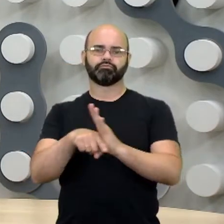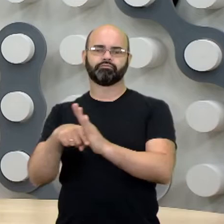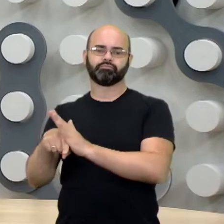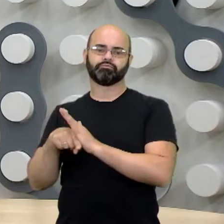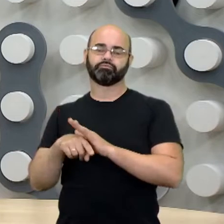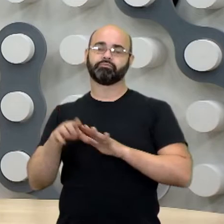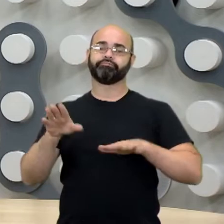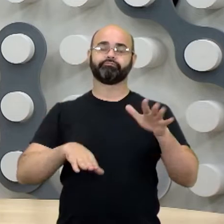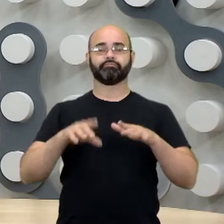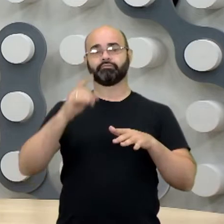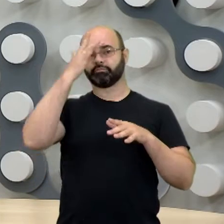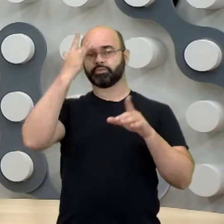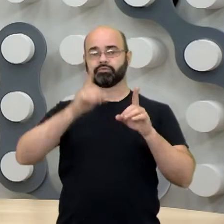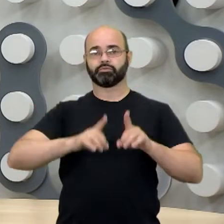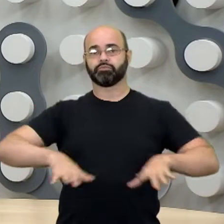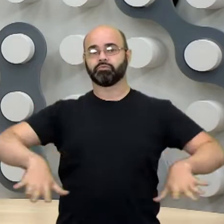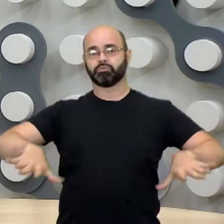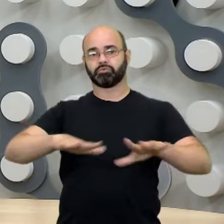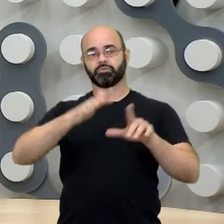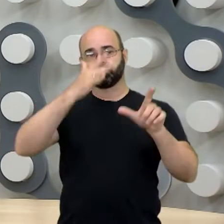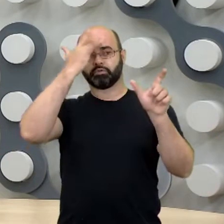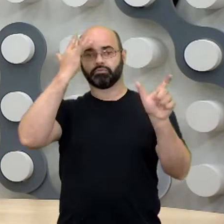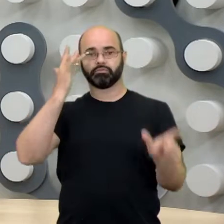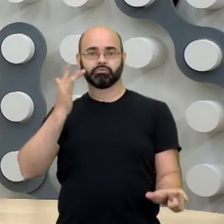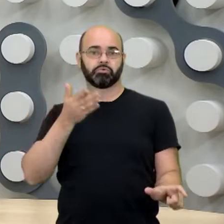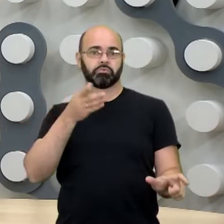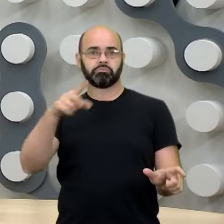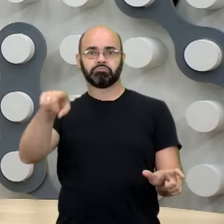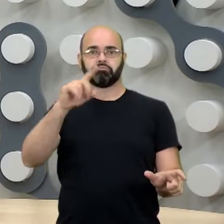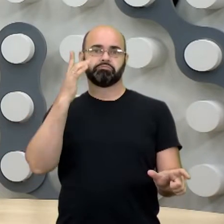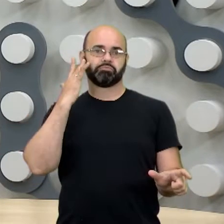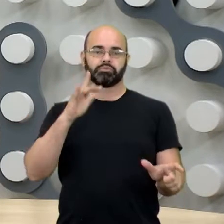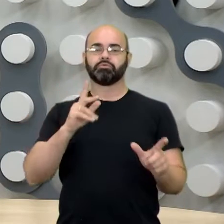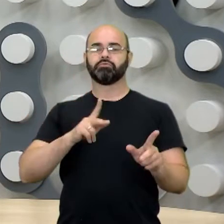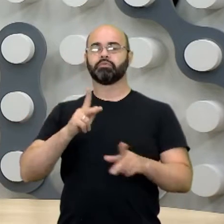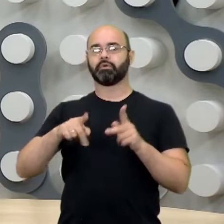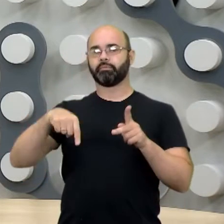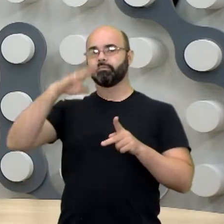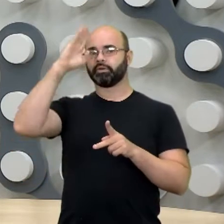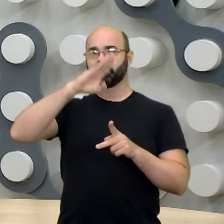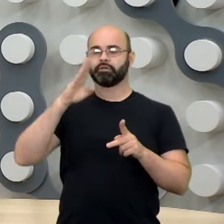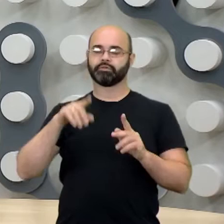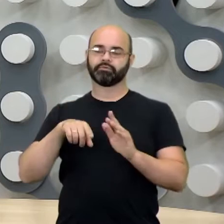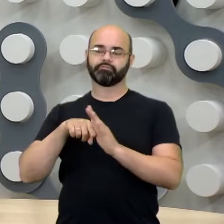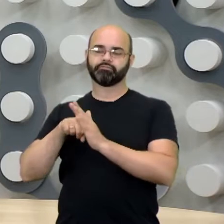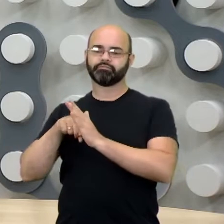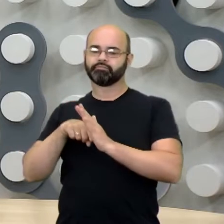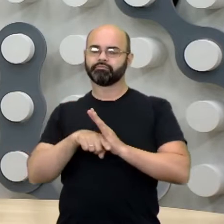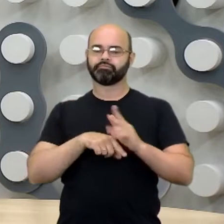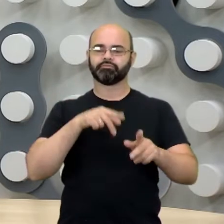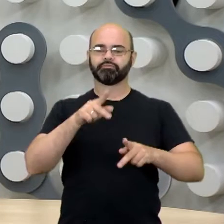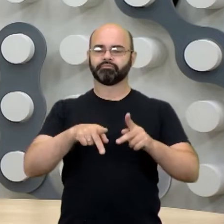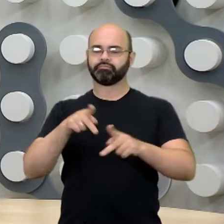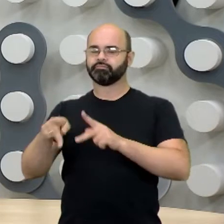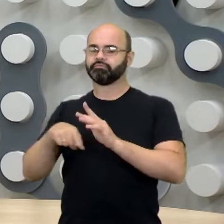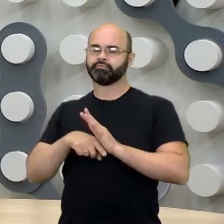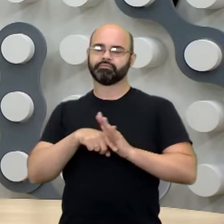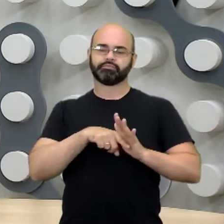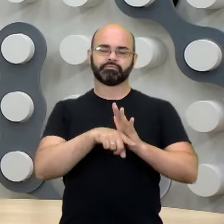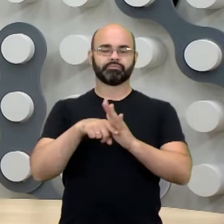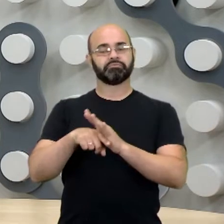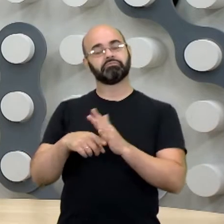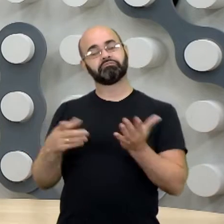aí um demógrafo, né, alguém que vai querer estudar aí as populações aqui no Brasil, né? E talvez aí a gente acabe